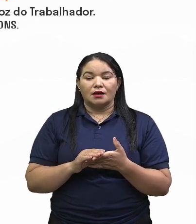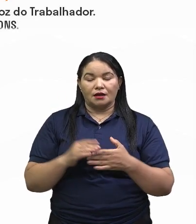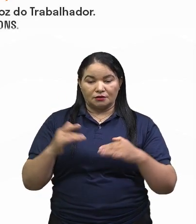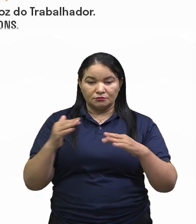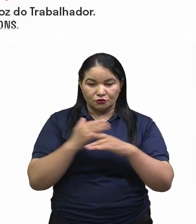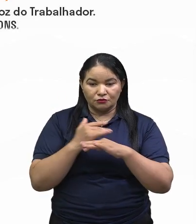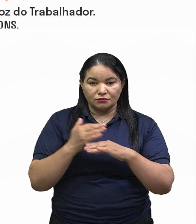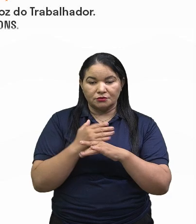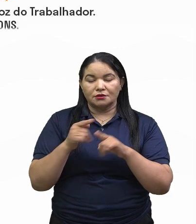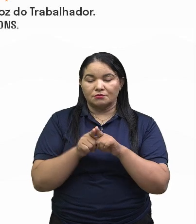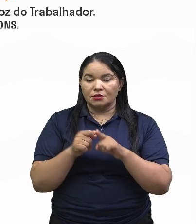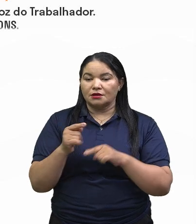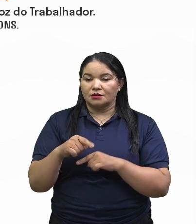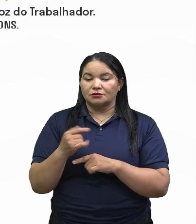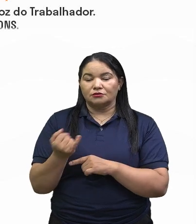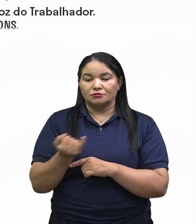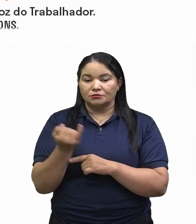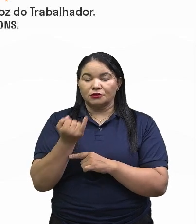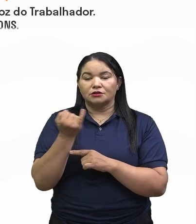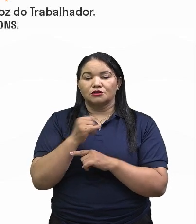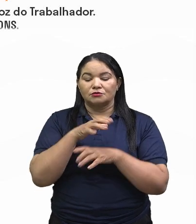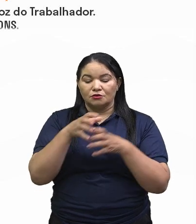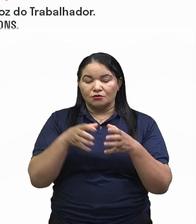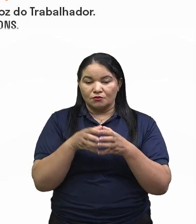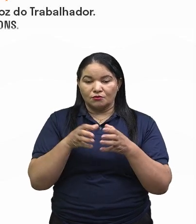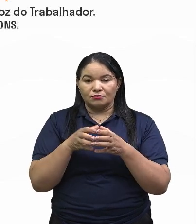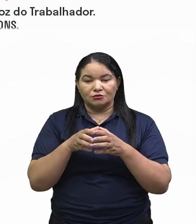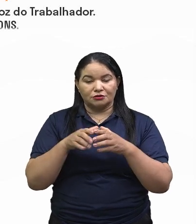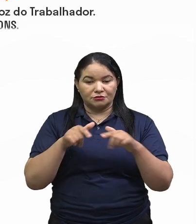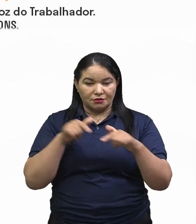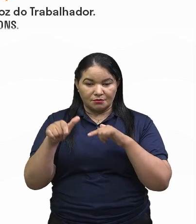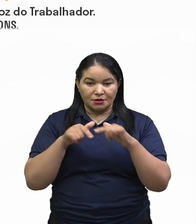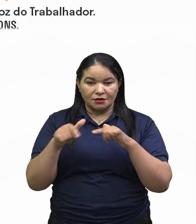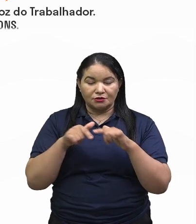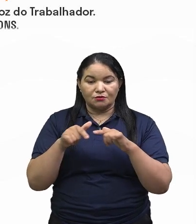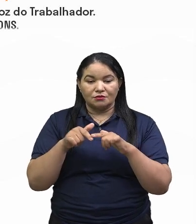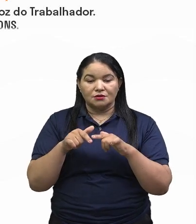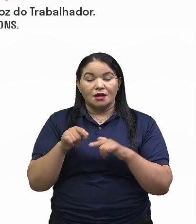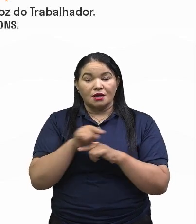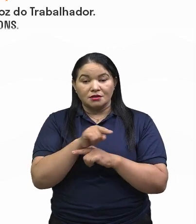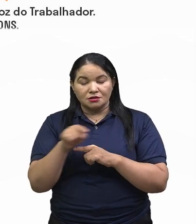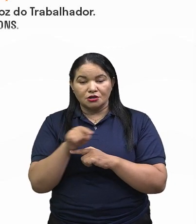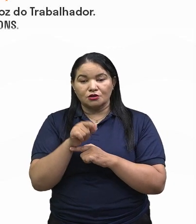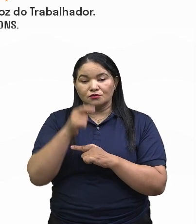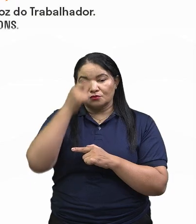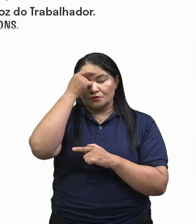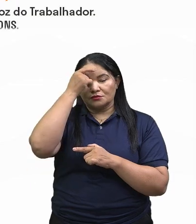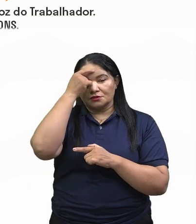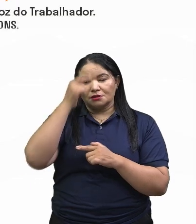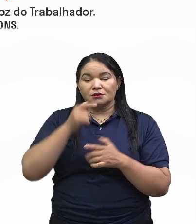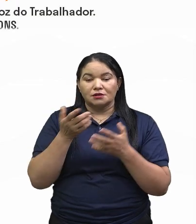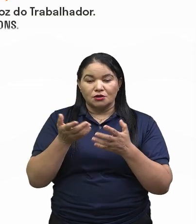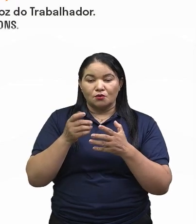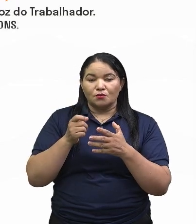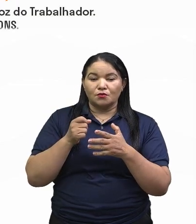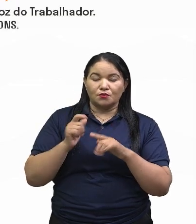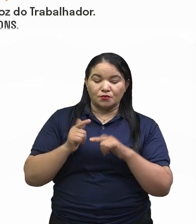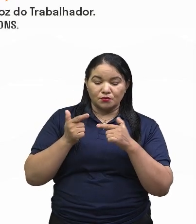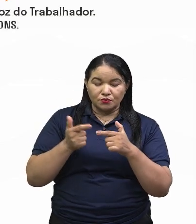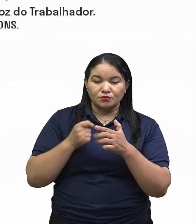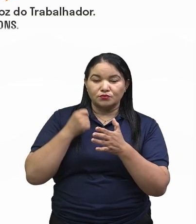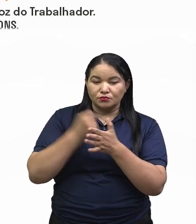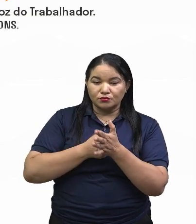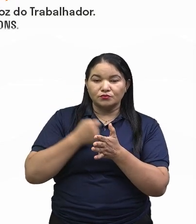para a formação dessa classe trabalhadora muito mais consciente e que lutou pelos seus direitos,